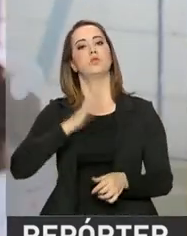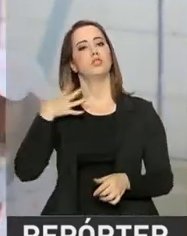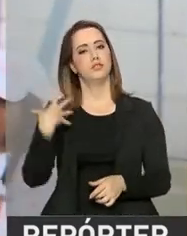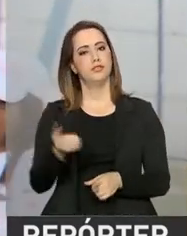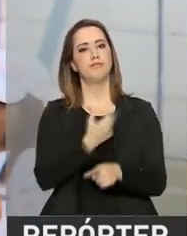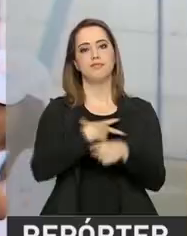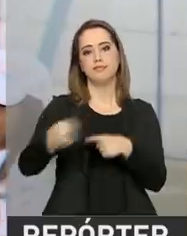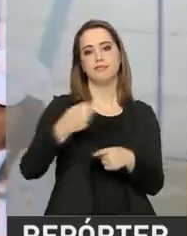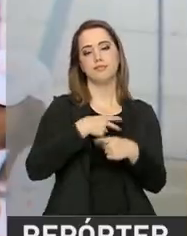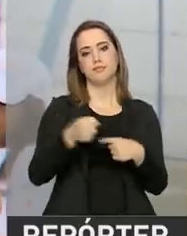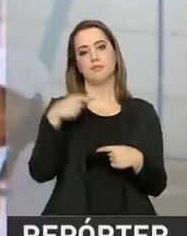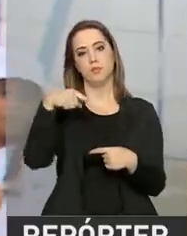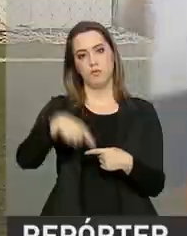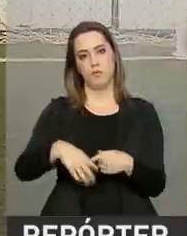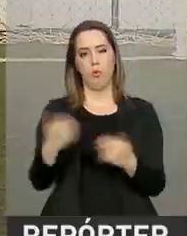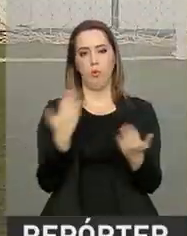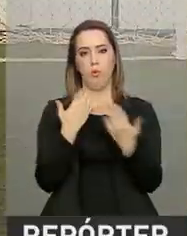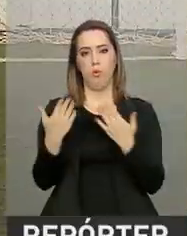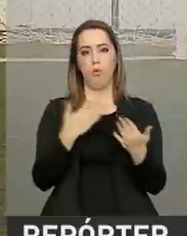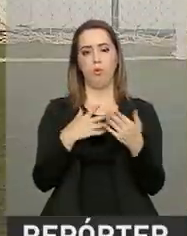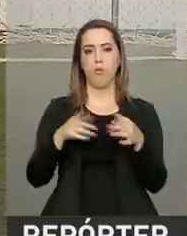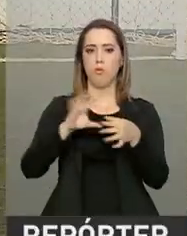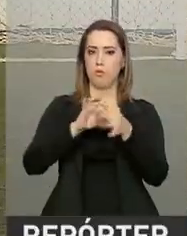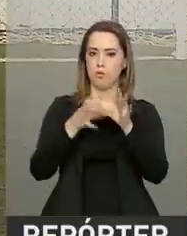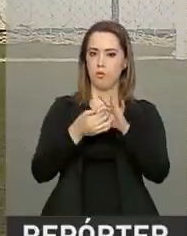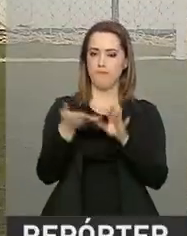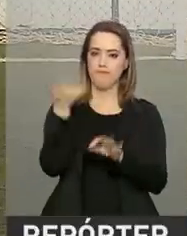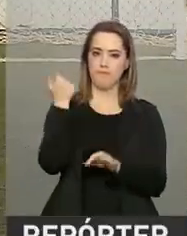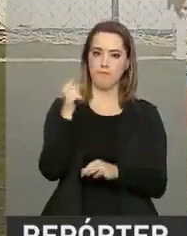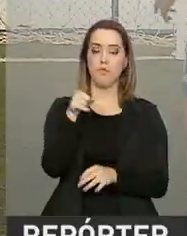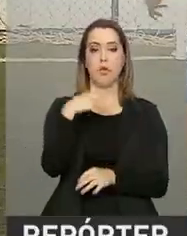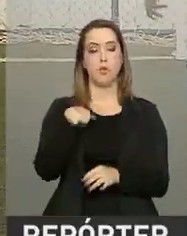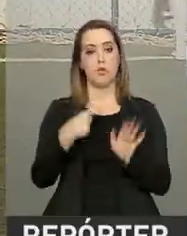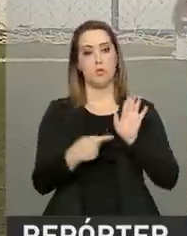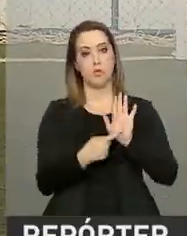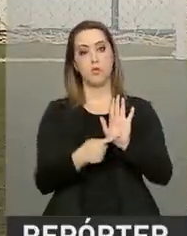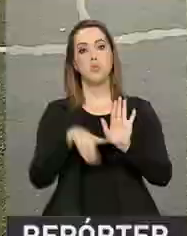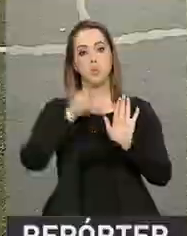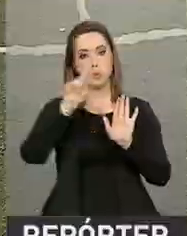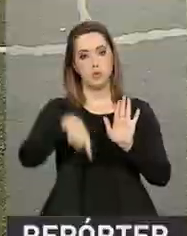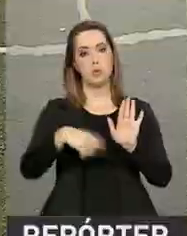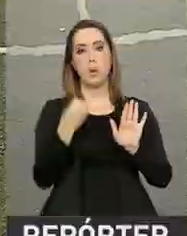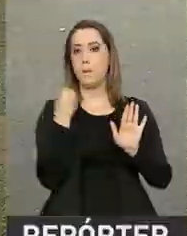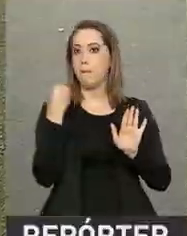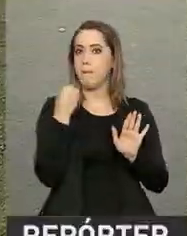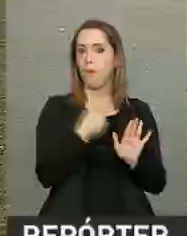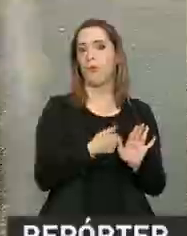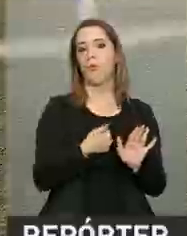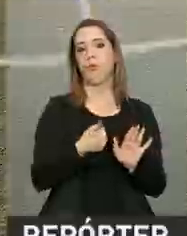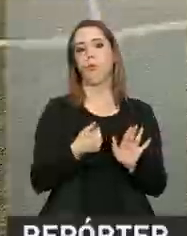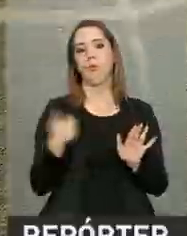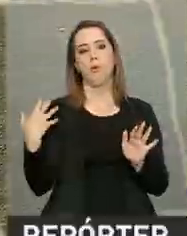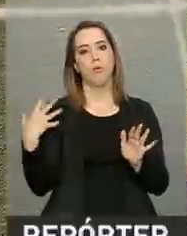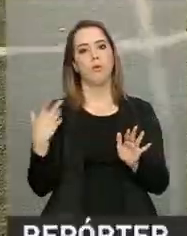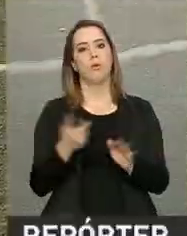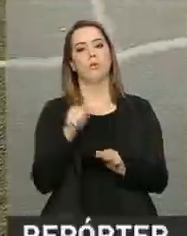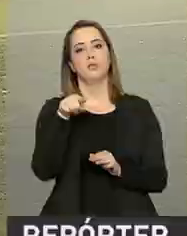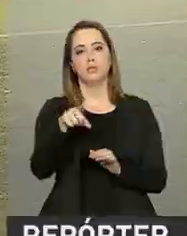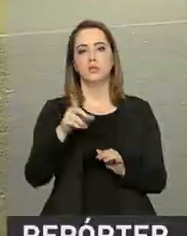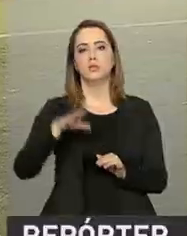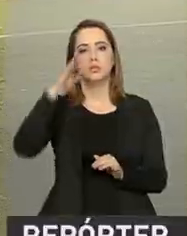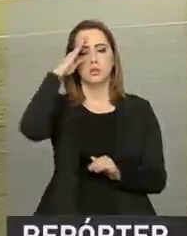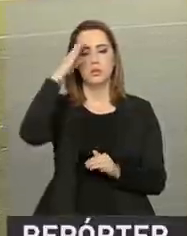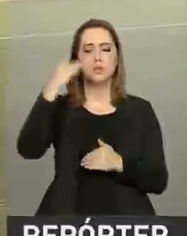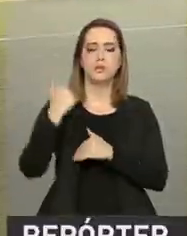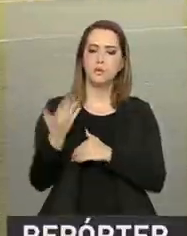na Olimpíada de Londres. Isso mostra que o nosso programa é um programa de sucesso e as Forças Armadas